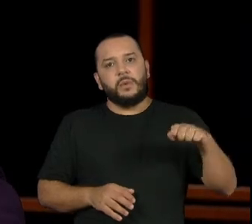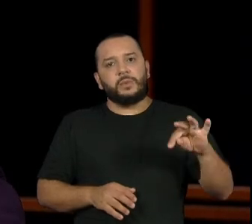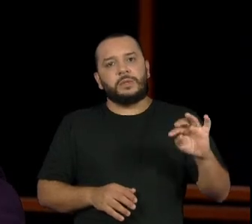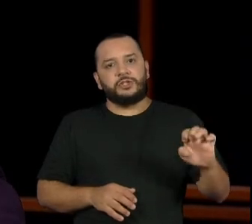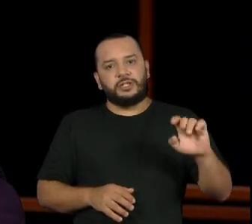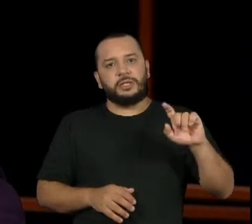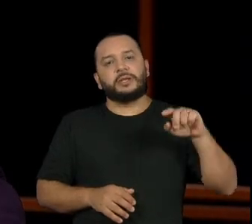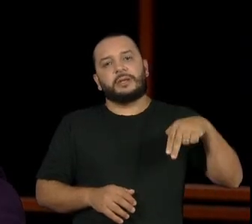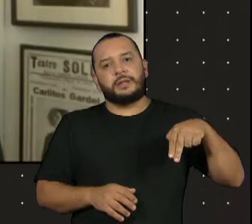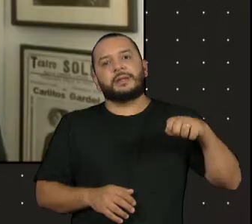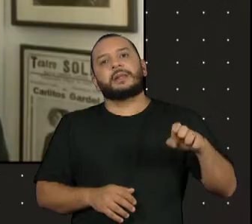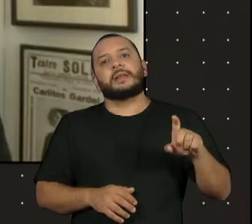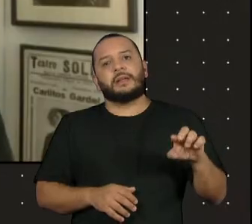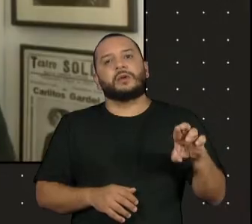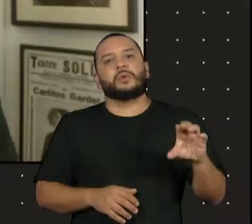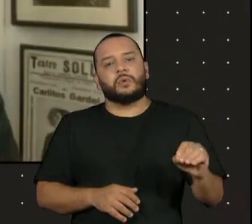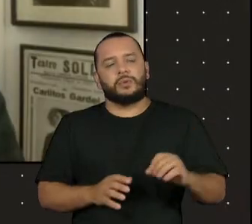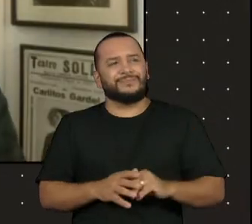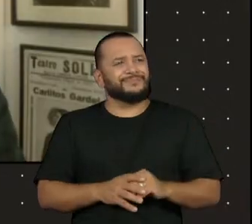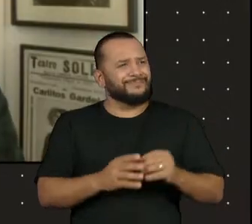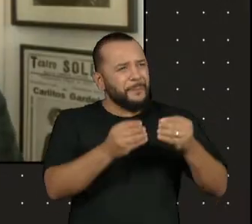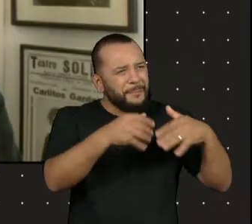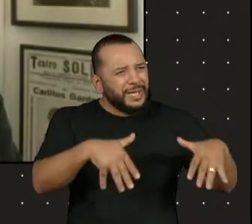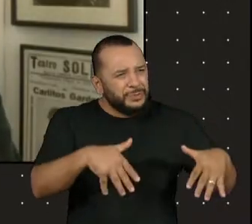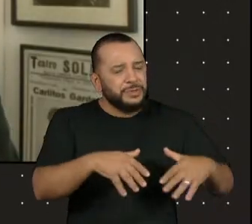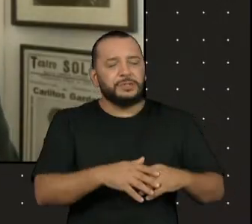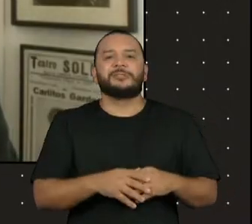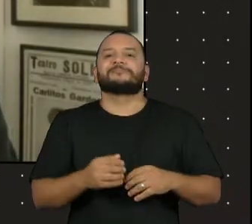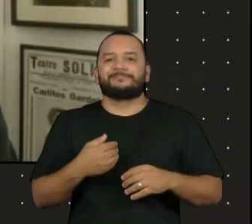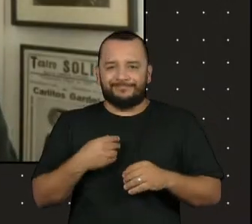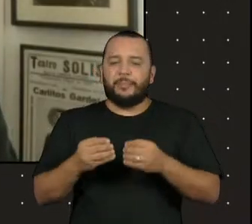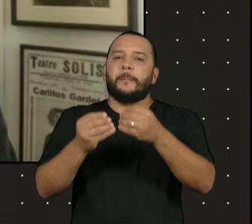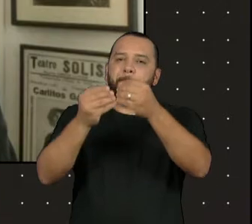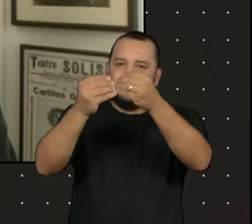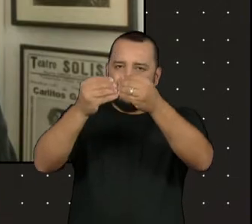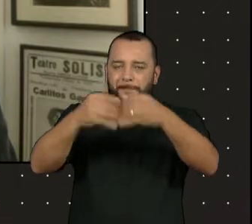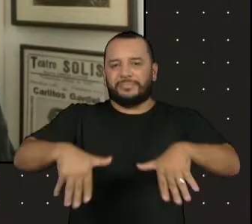de um prejuízo fenomenal,